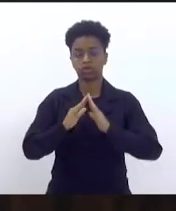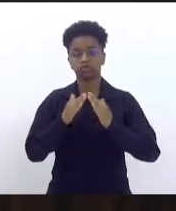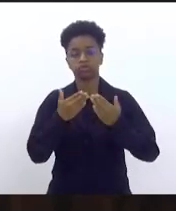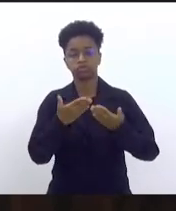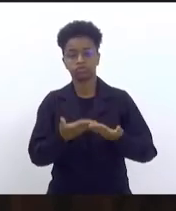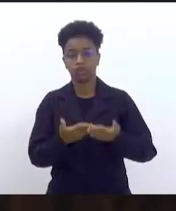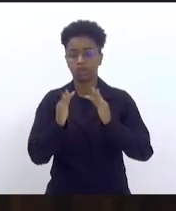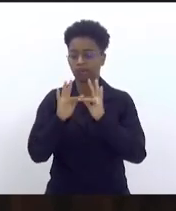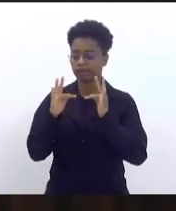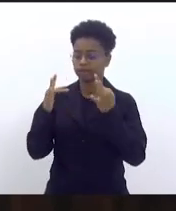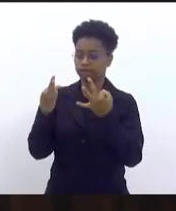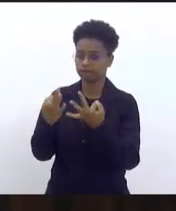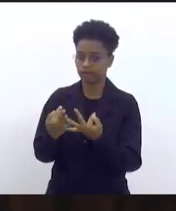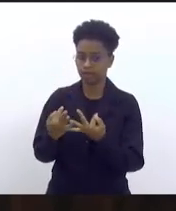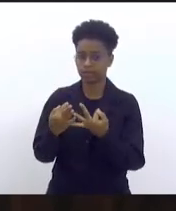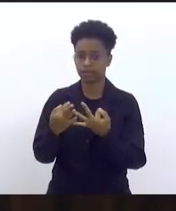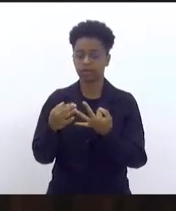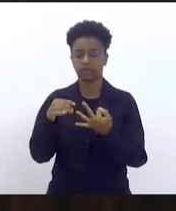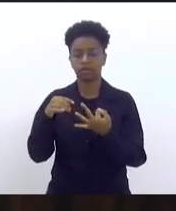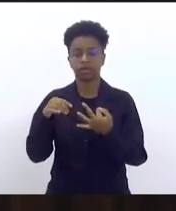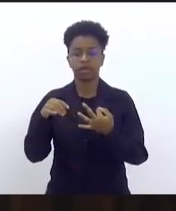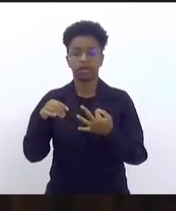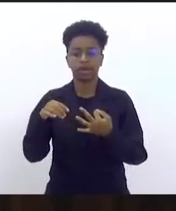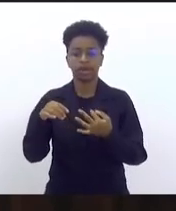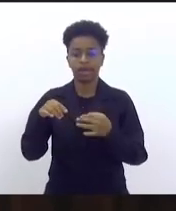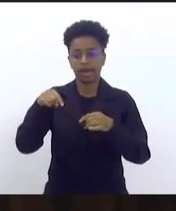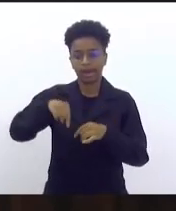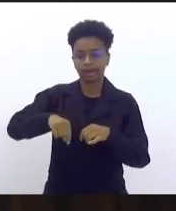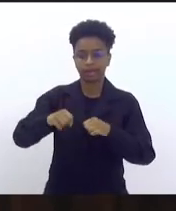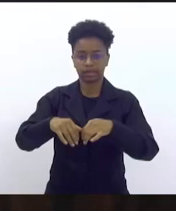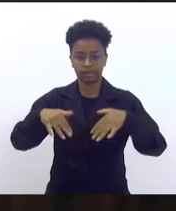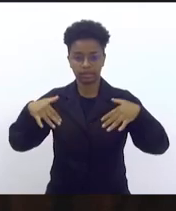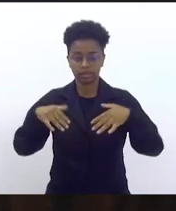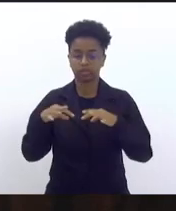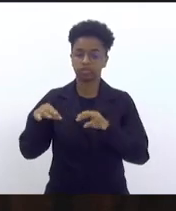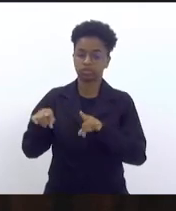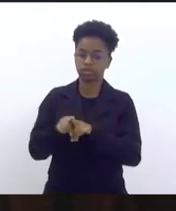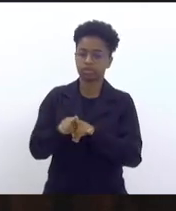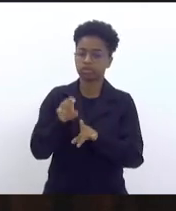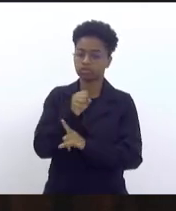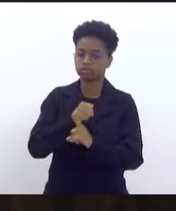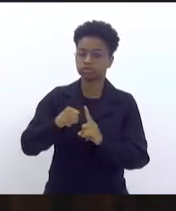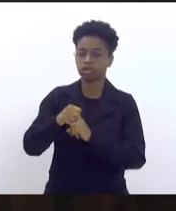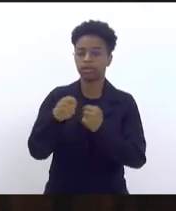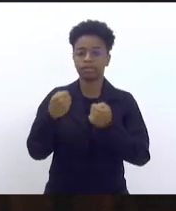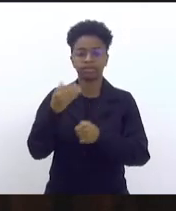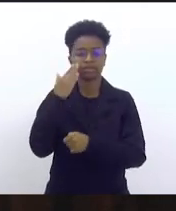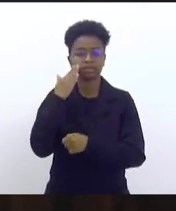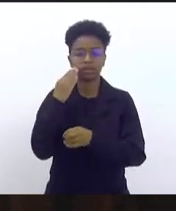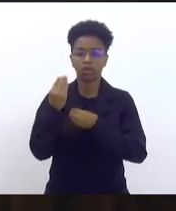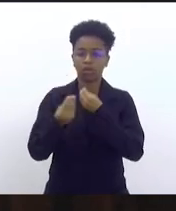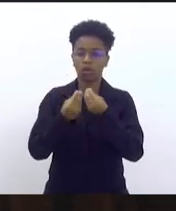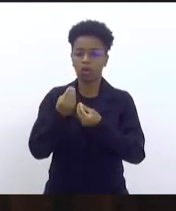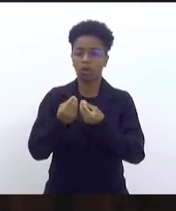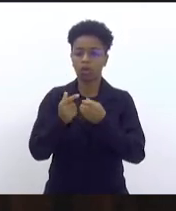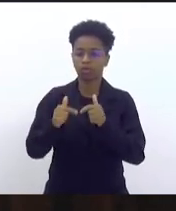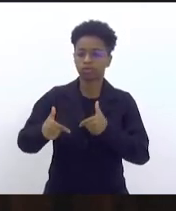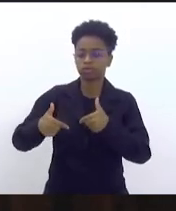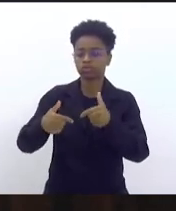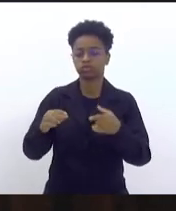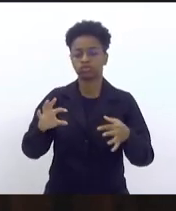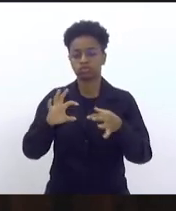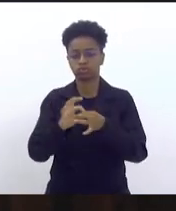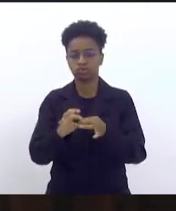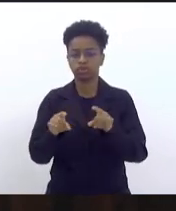as famílias O parlamento a sociedade civil possui admissão do problema que precisa enfrentar juntos em